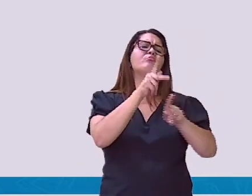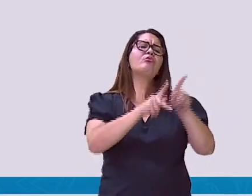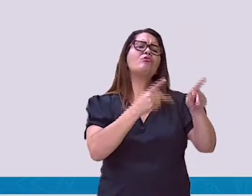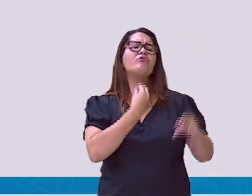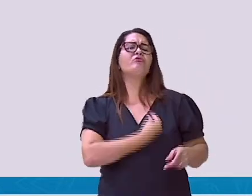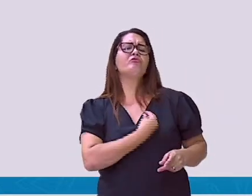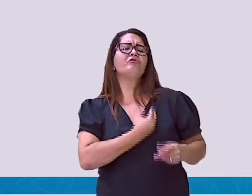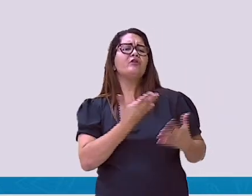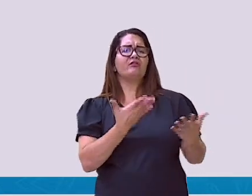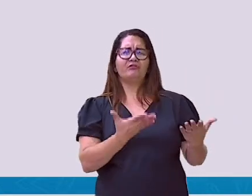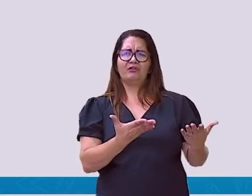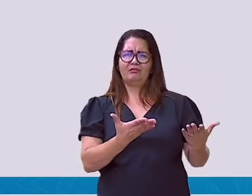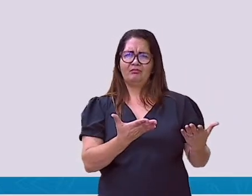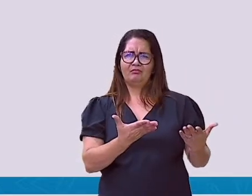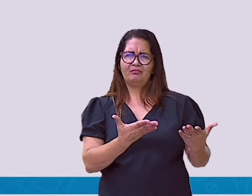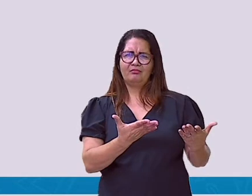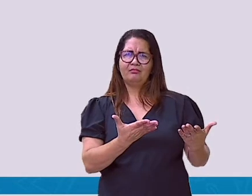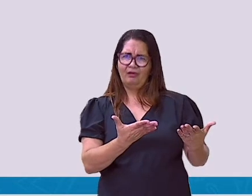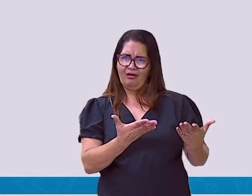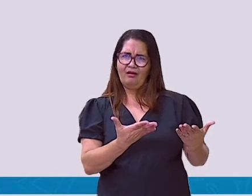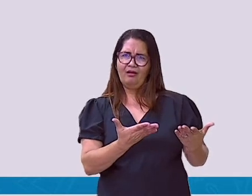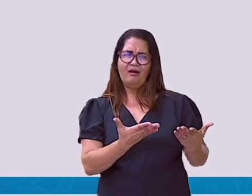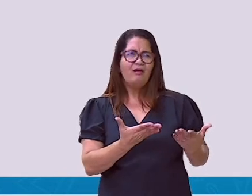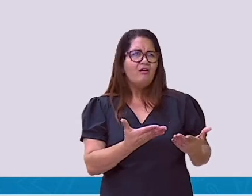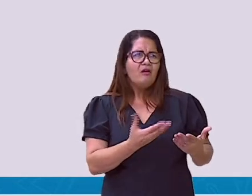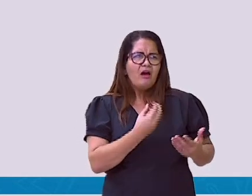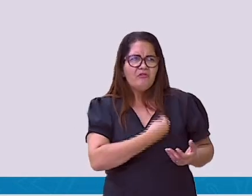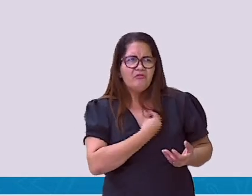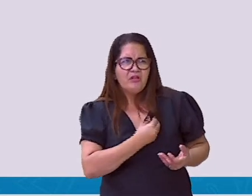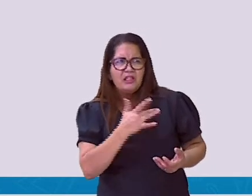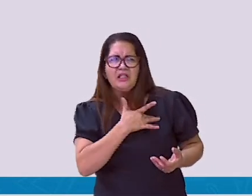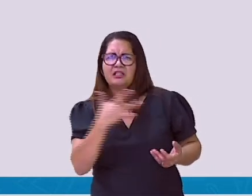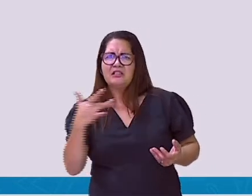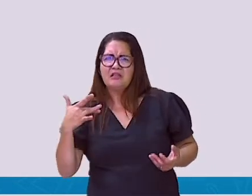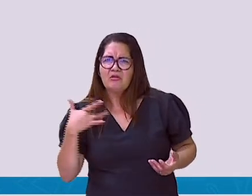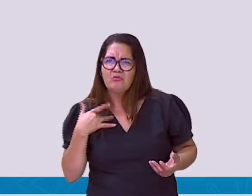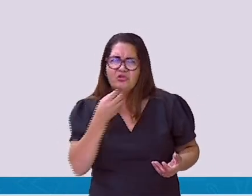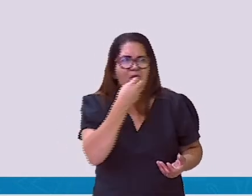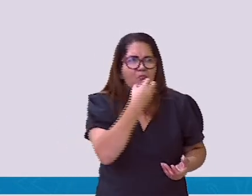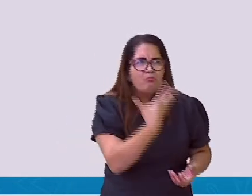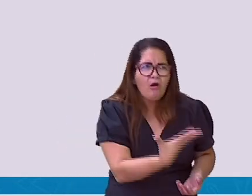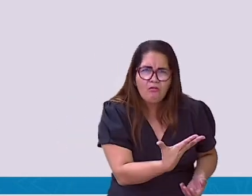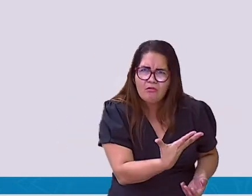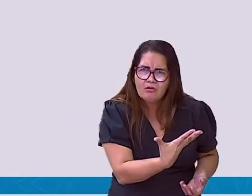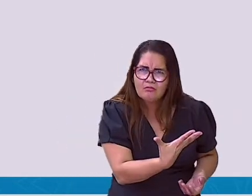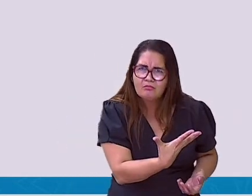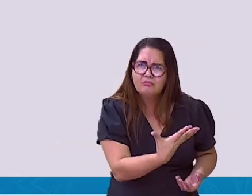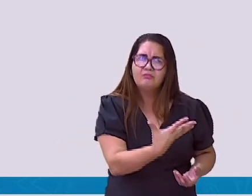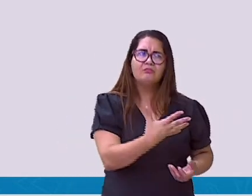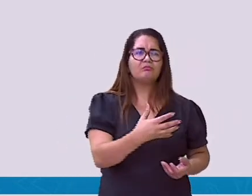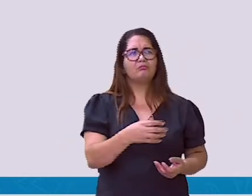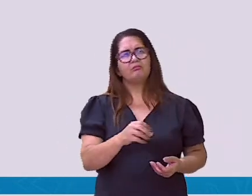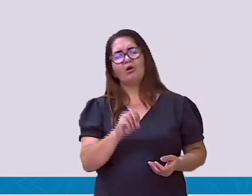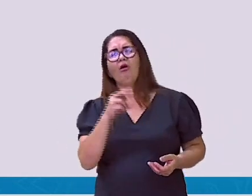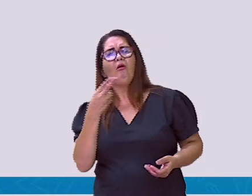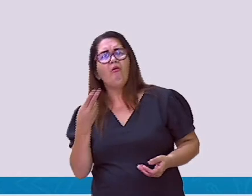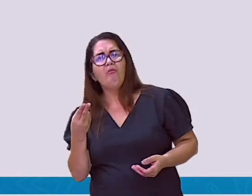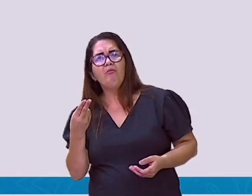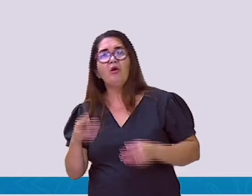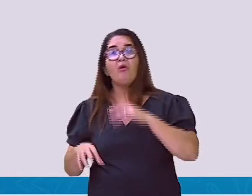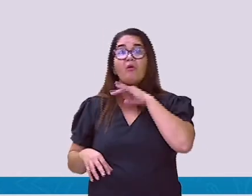a permanência do ser humano. Pensa você viver em um lugar que o verão dura